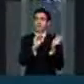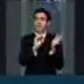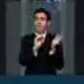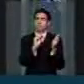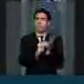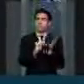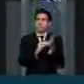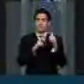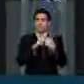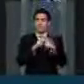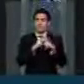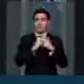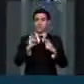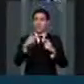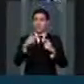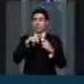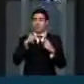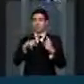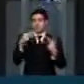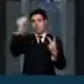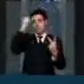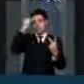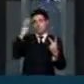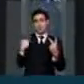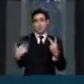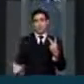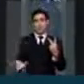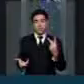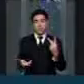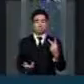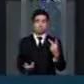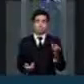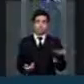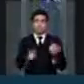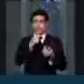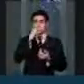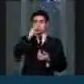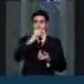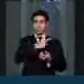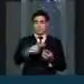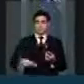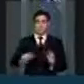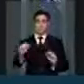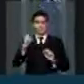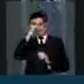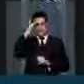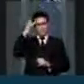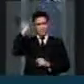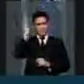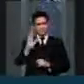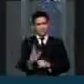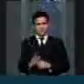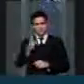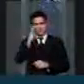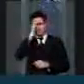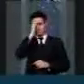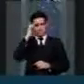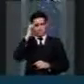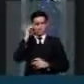ou as duas coisas simultaneamente? Senhor presidente, o brasileiro, o consumidor